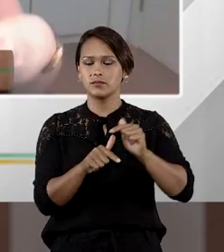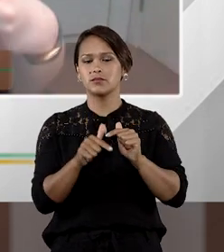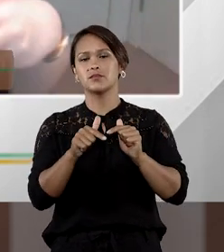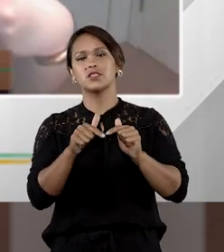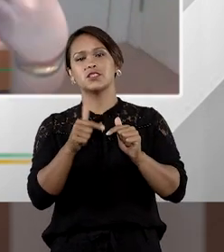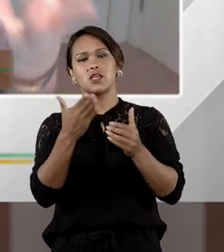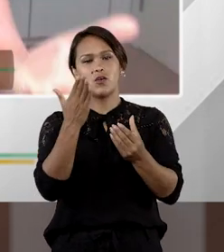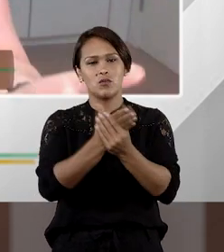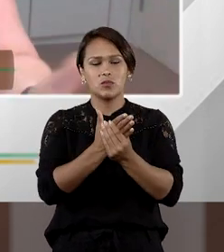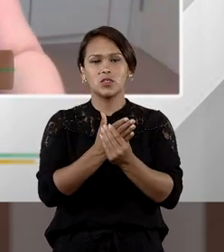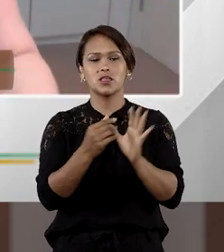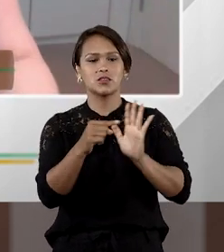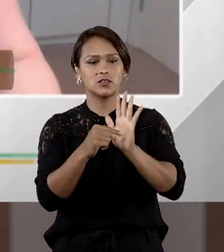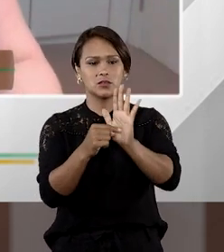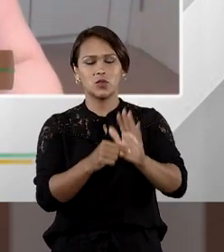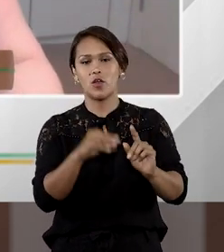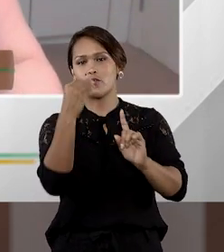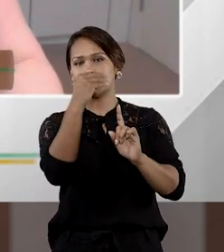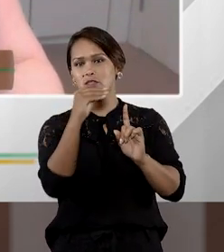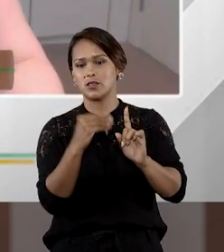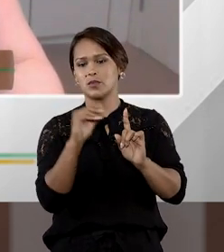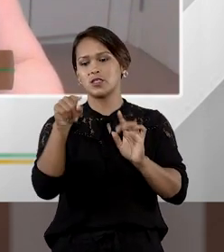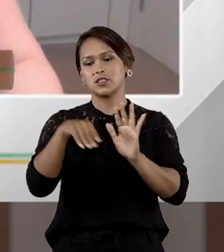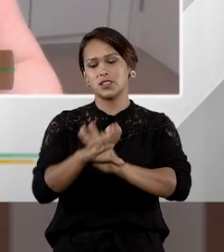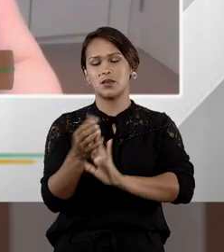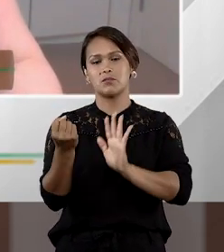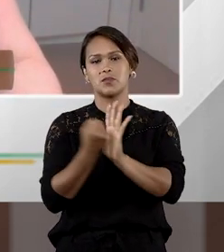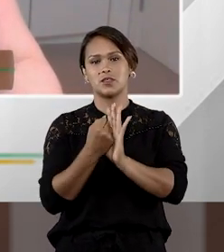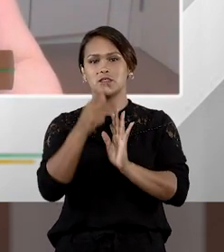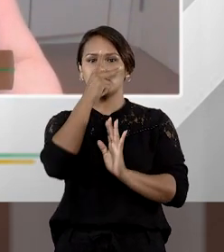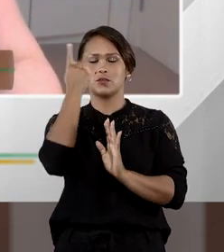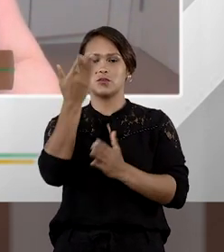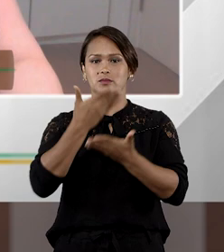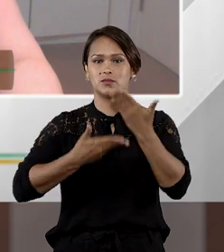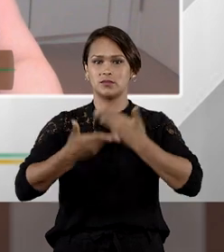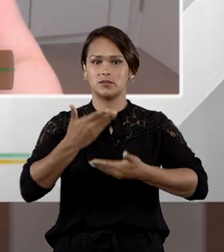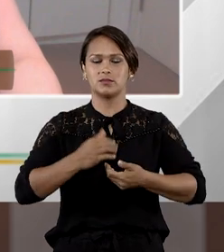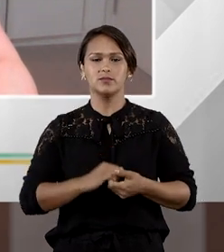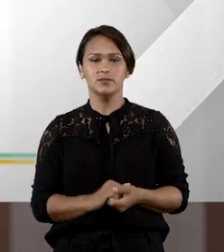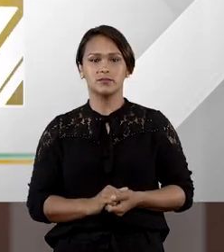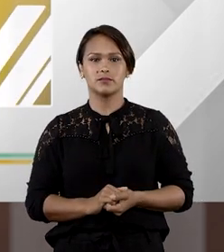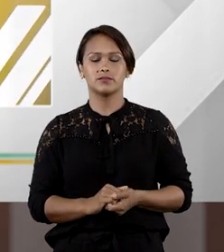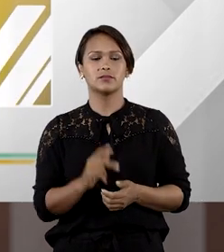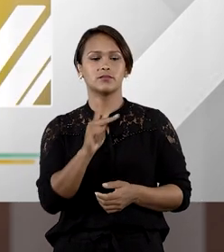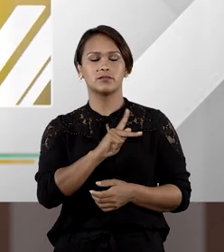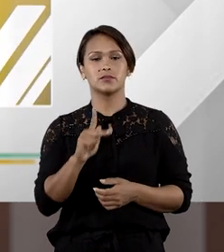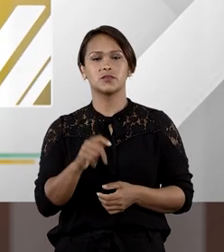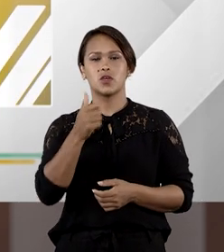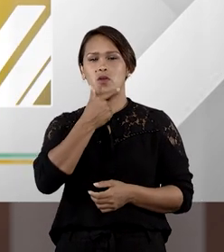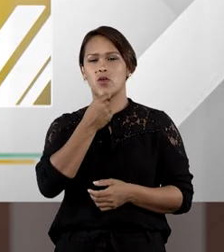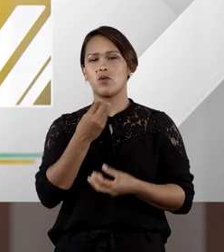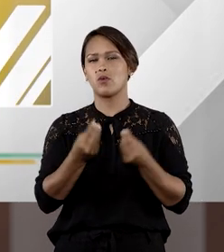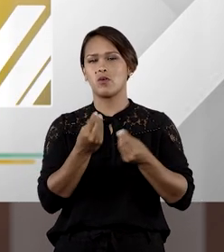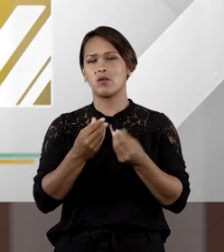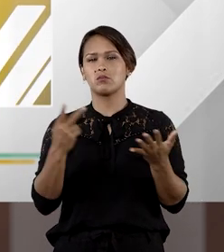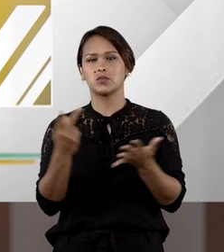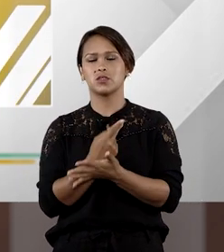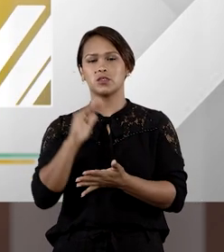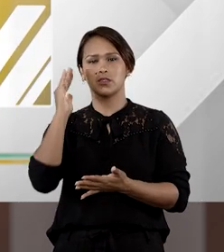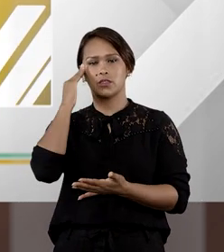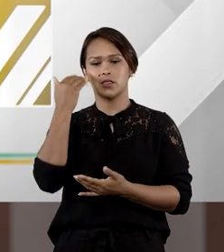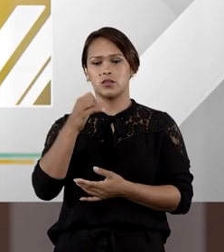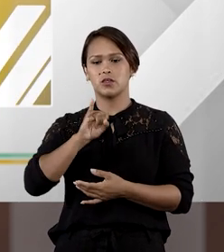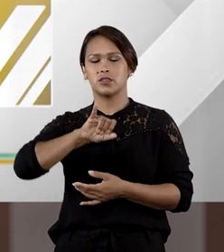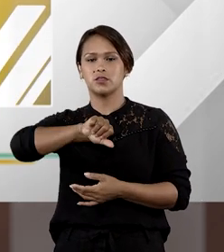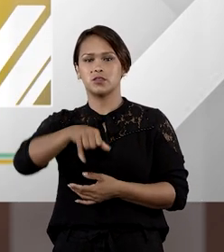diante de casos que mostrassem vulnerabilidades bem marcantes das pessoas envolvidas. E, professor Flávio, como tem sido o entendimento